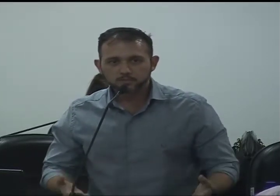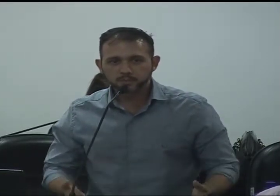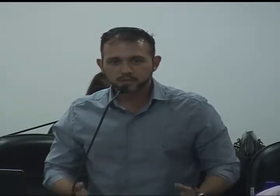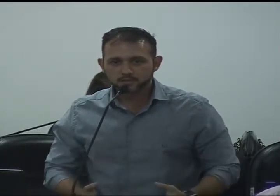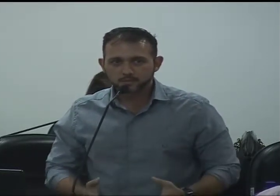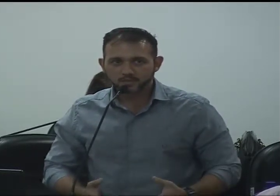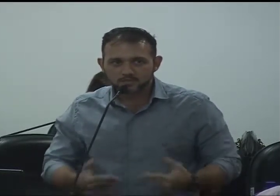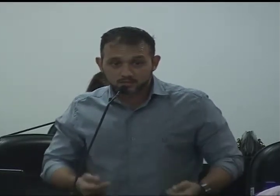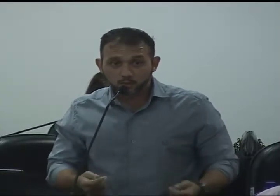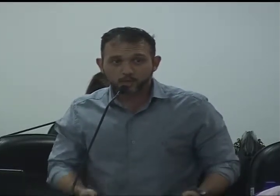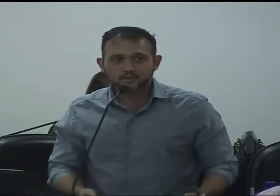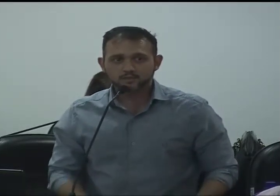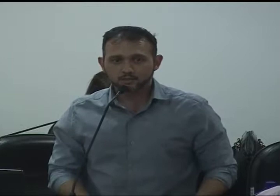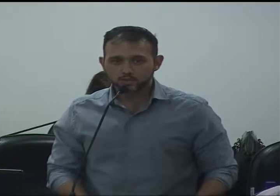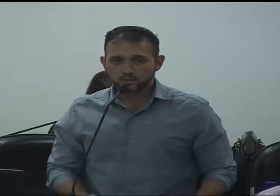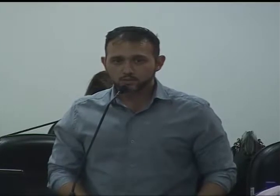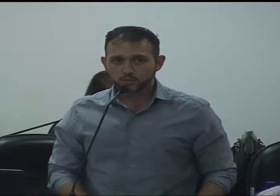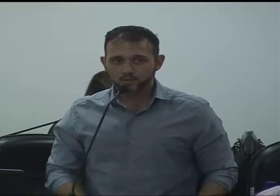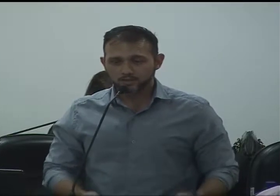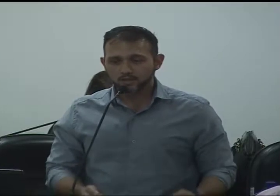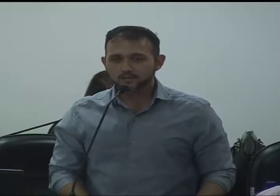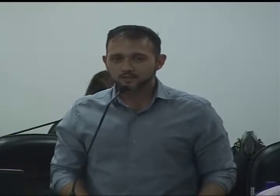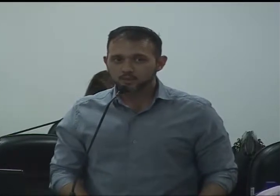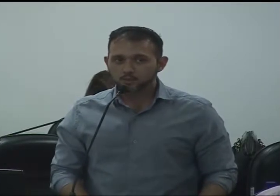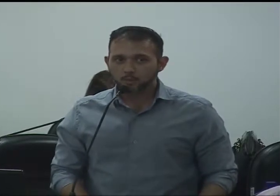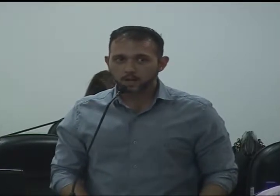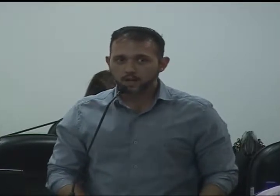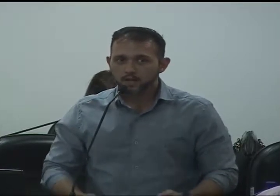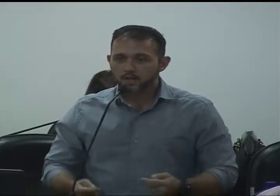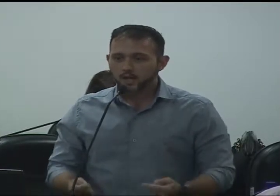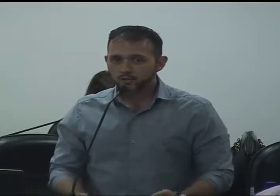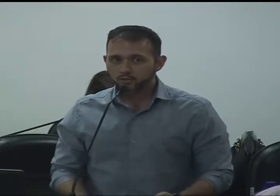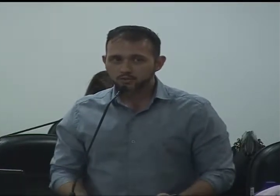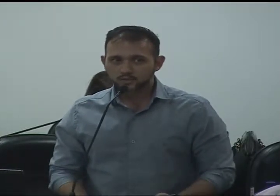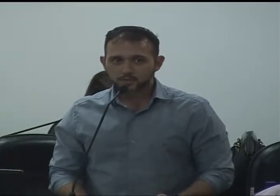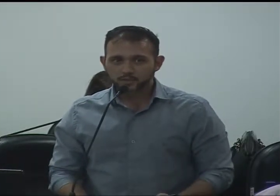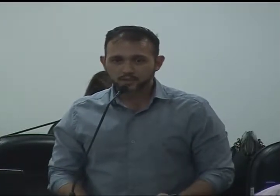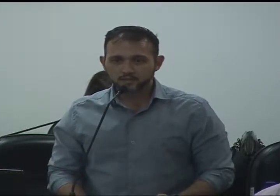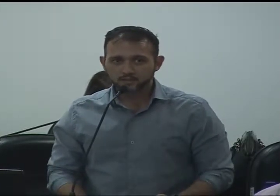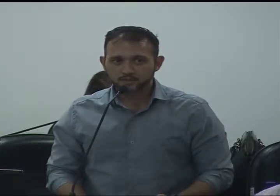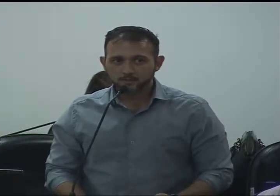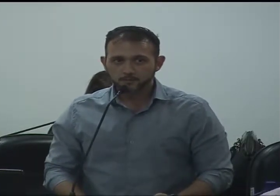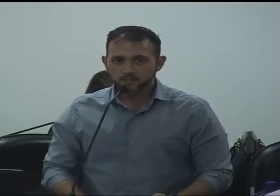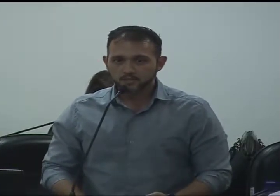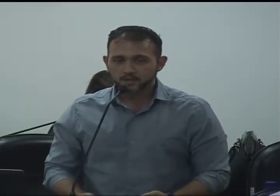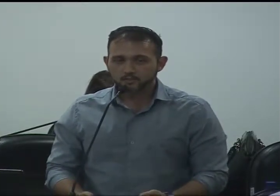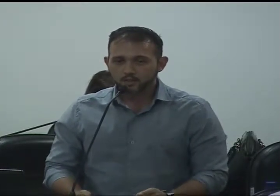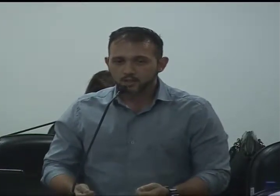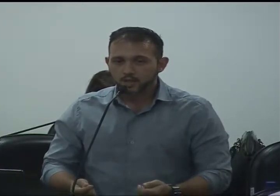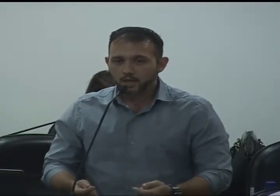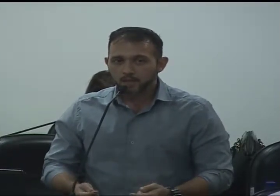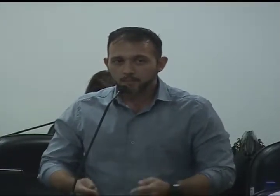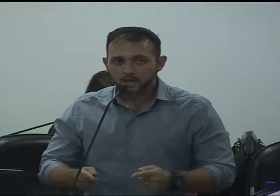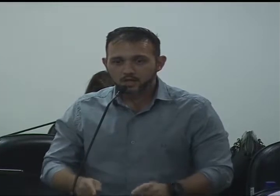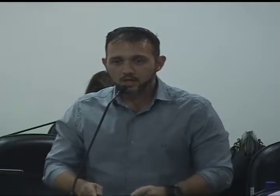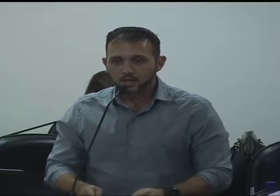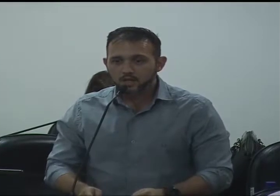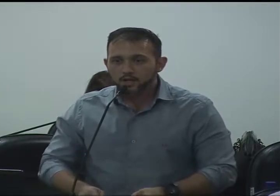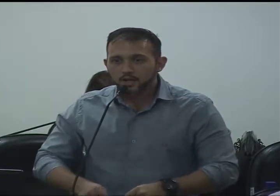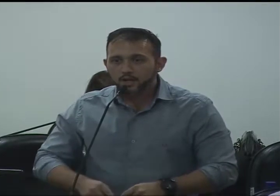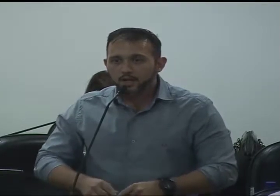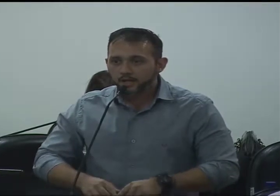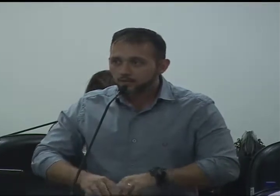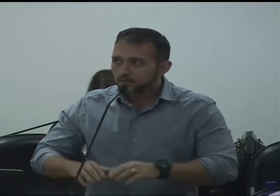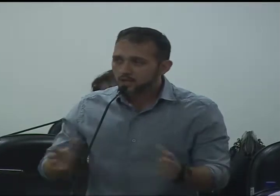outras empresas, mas são eles que são detentores, e eles que têm que cobrar as outras empresas, certo? Para